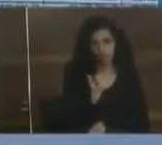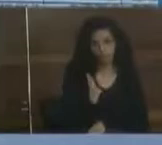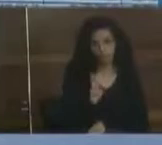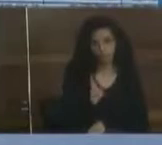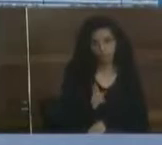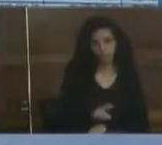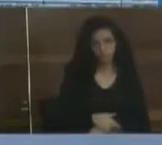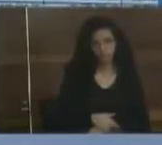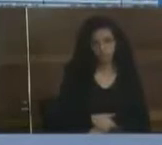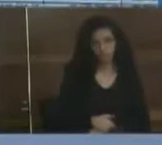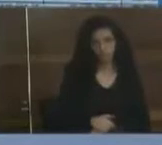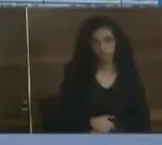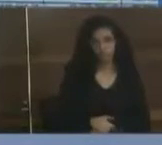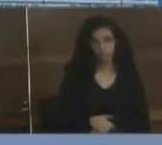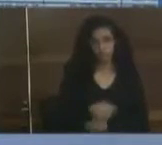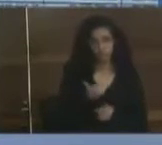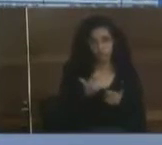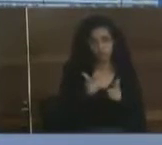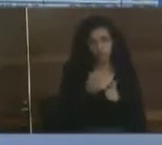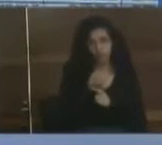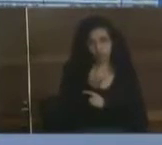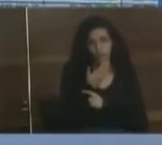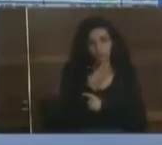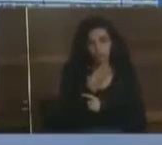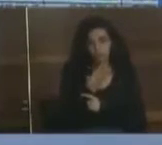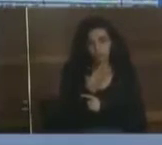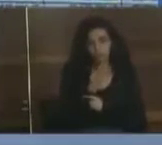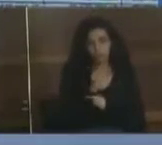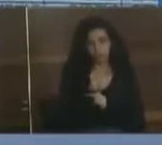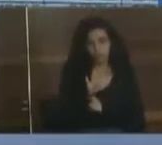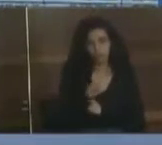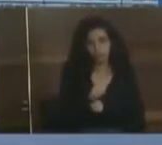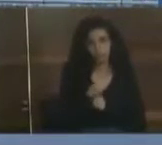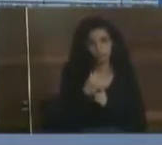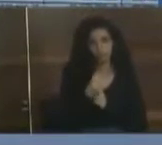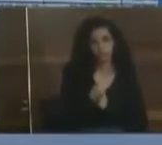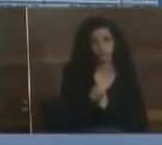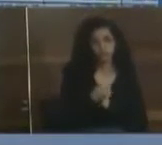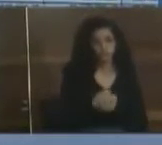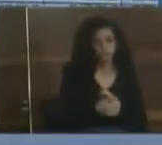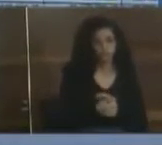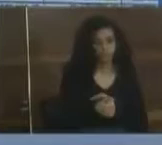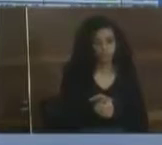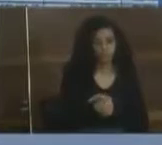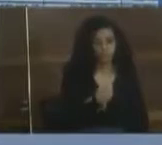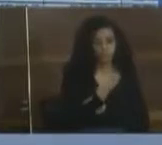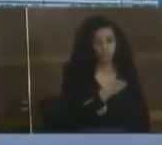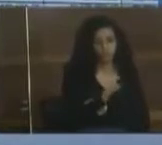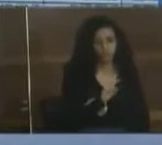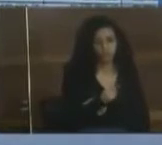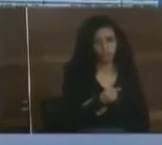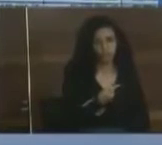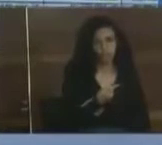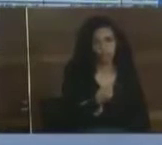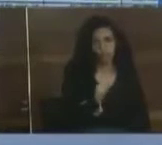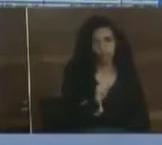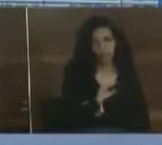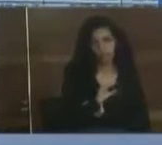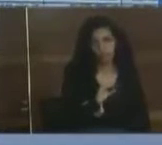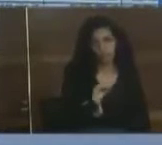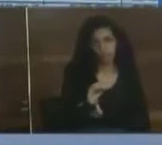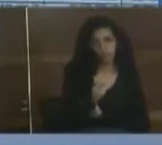1966 reais outros benefícios assistenciais desossado atualizada de 4.800